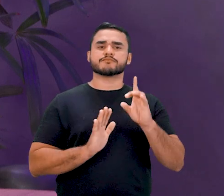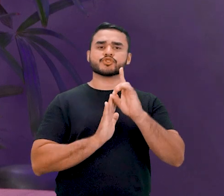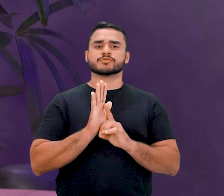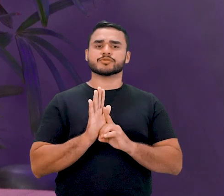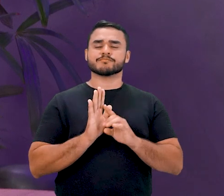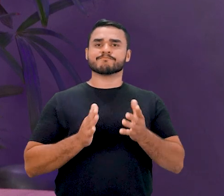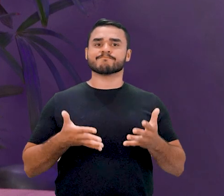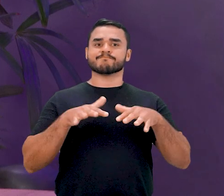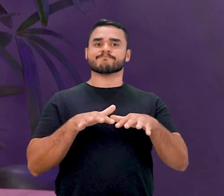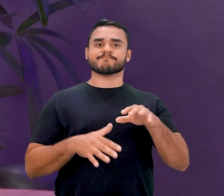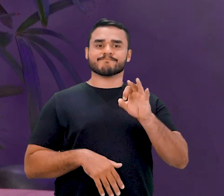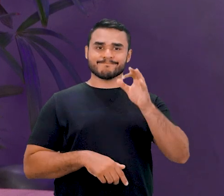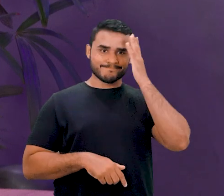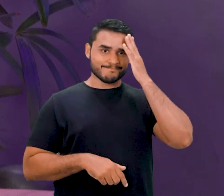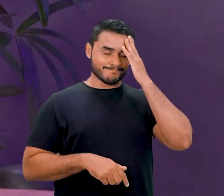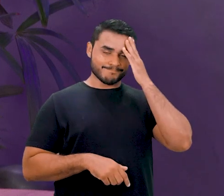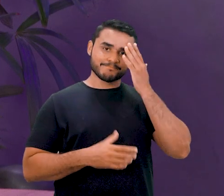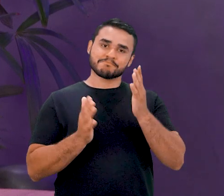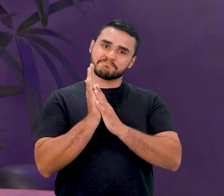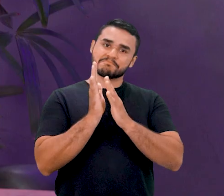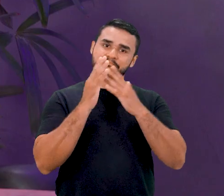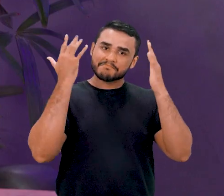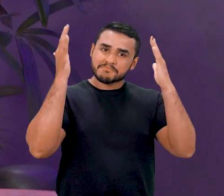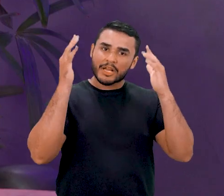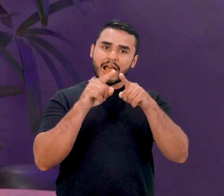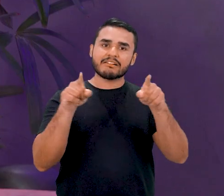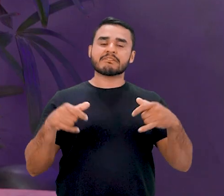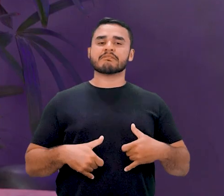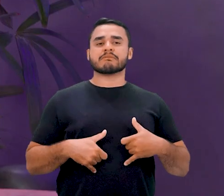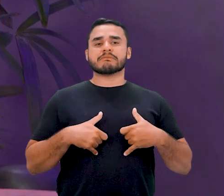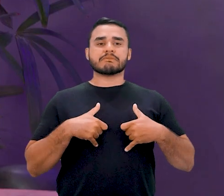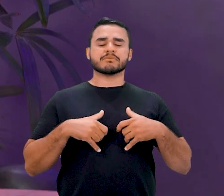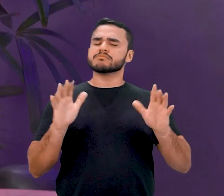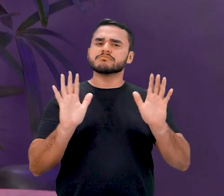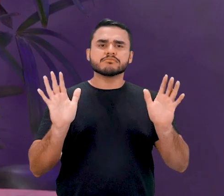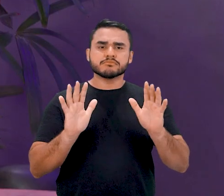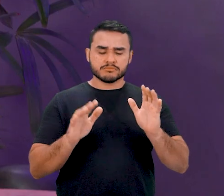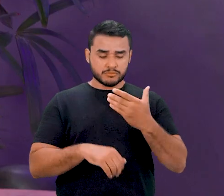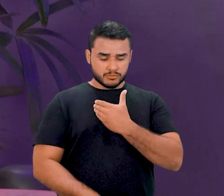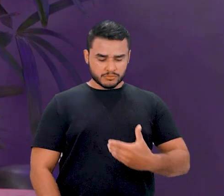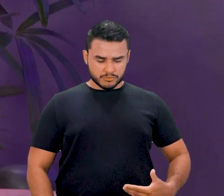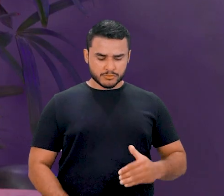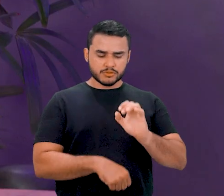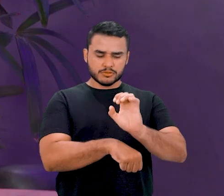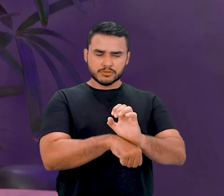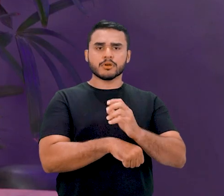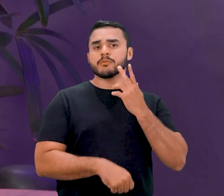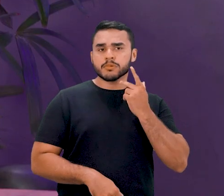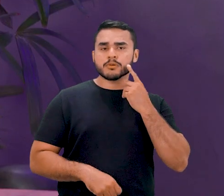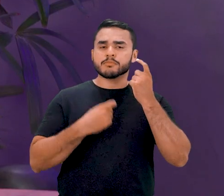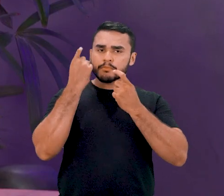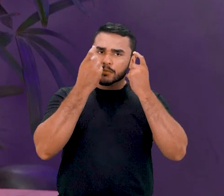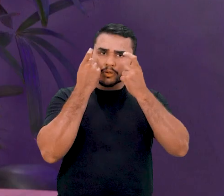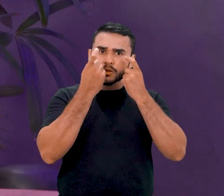esse trabalho. E, assim, isso não é para nos envaidecer, mas para entender que o governo do estado do Ceará tem se preocupado